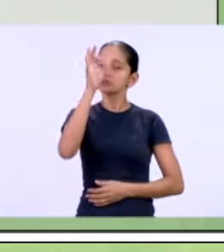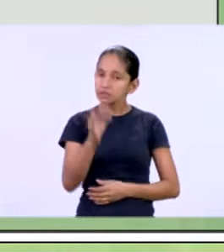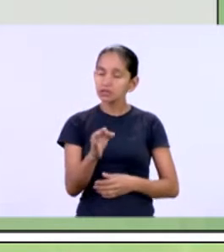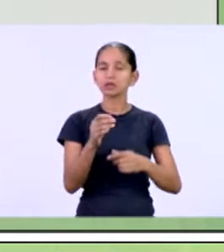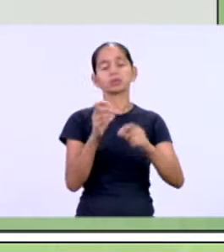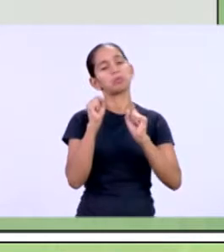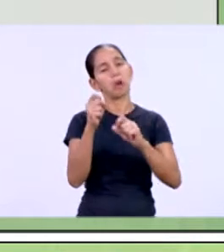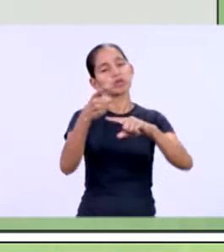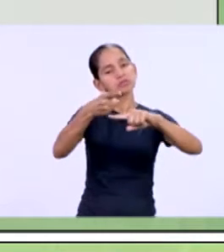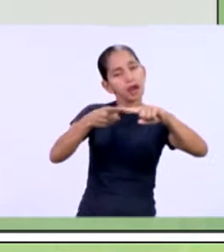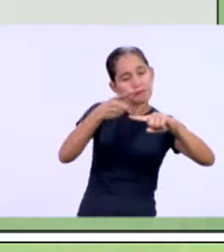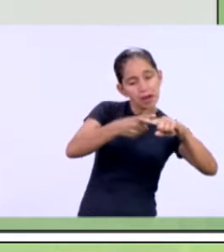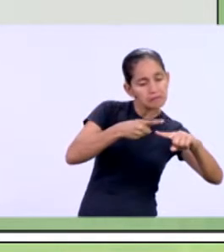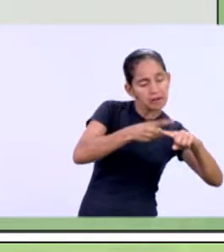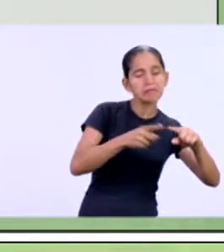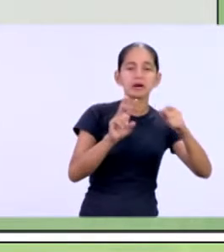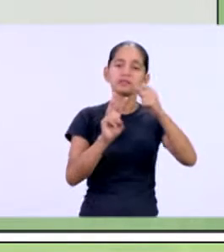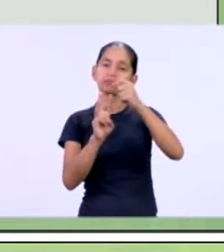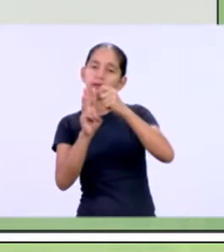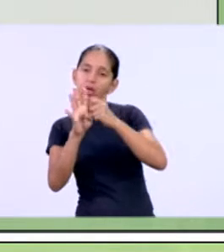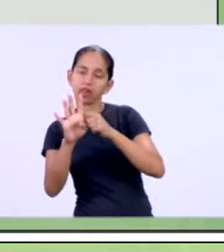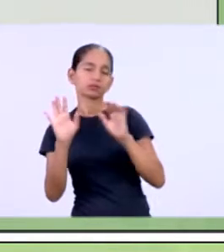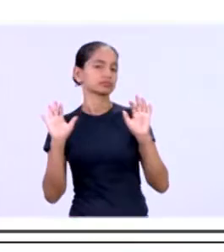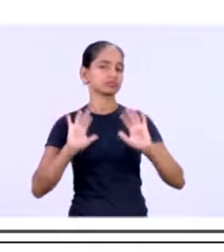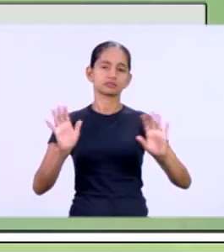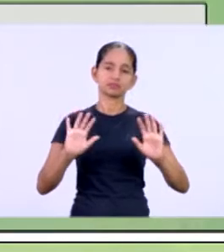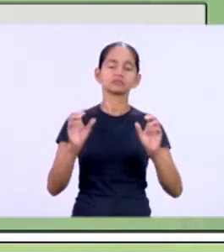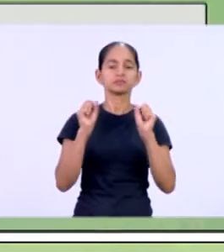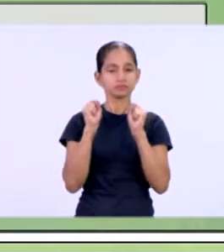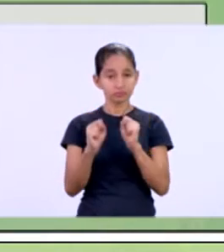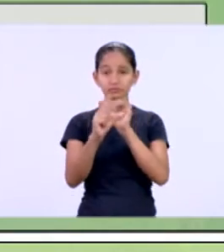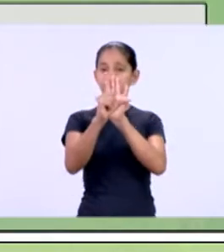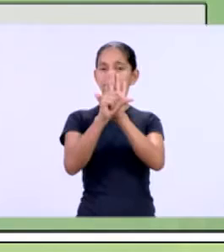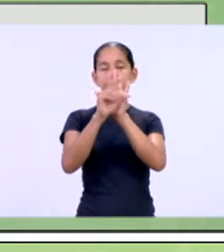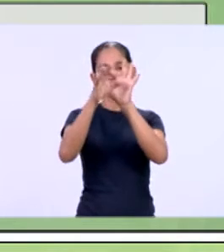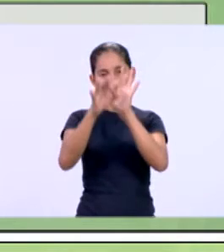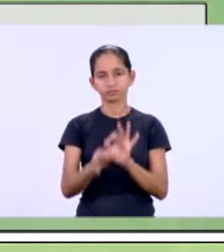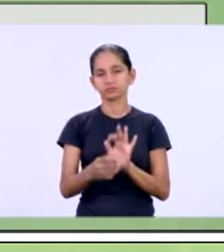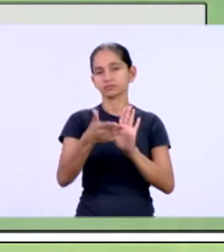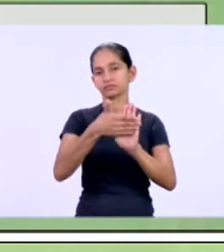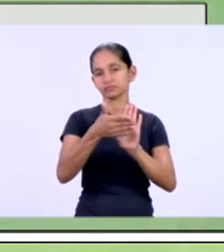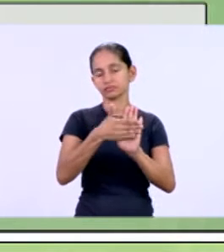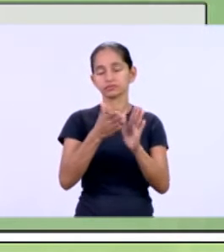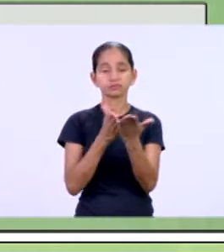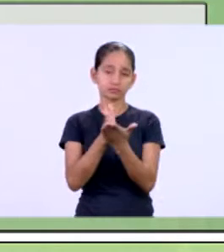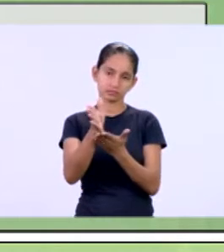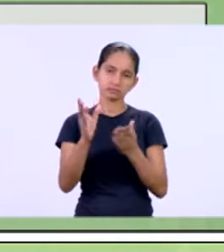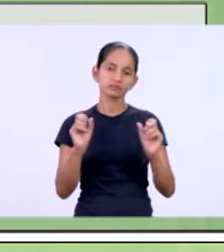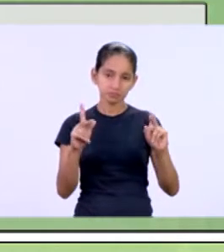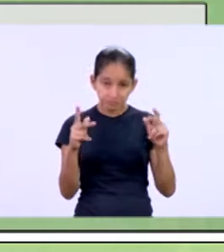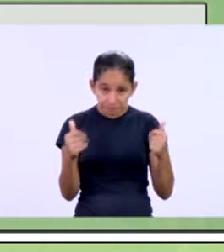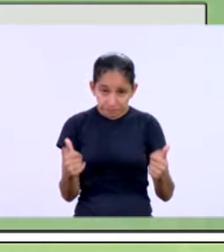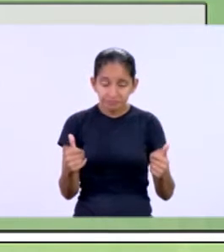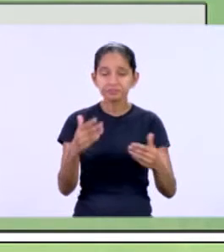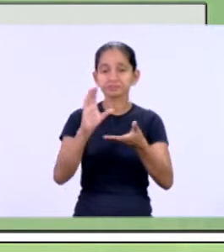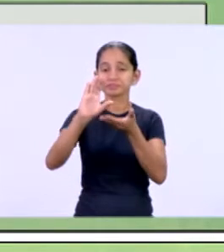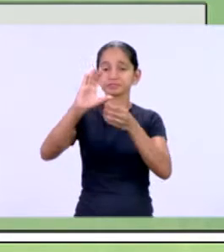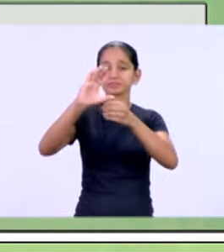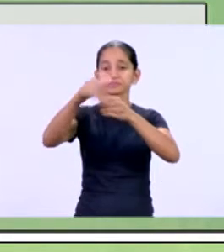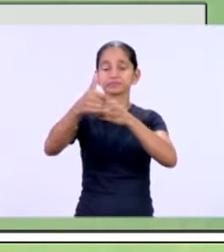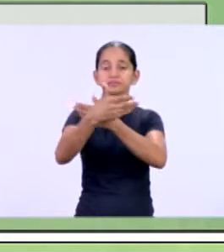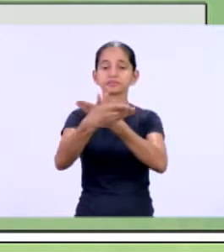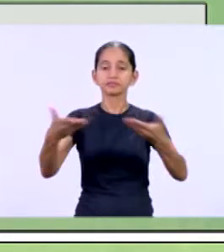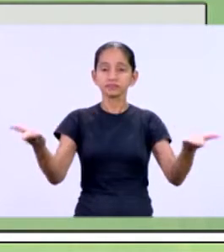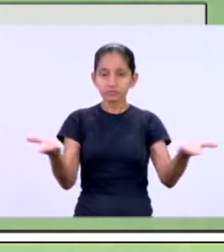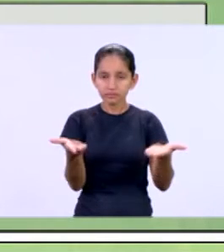ainda dentro de tudo isso, dentro de uma legalidade. Os conceitos, nossos conceitos que a gente tem de